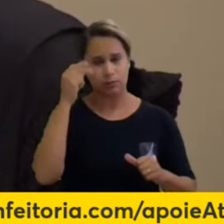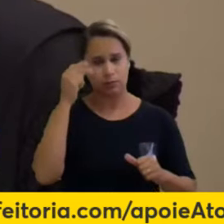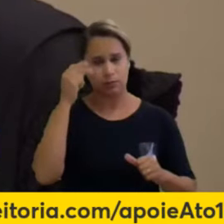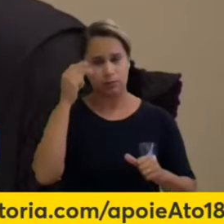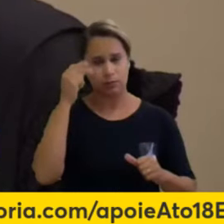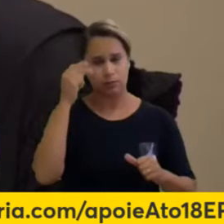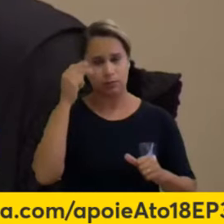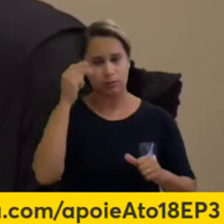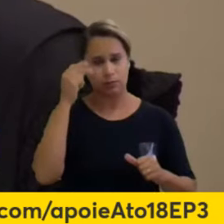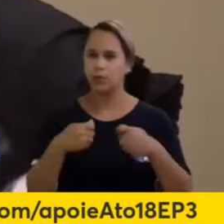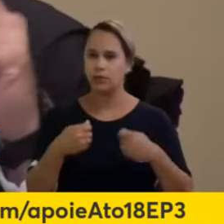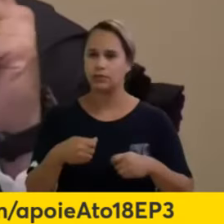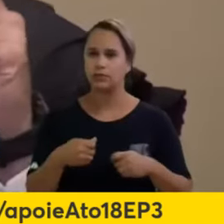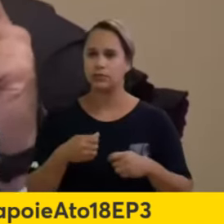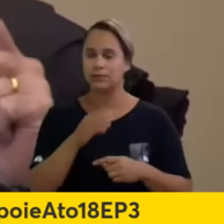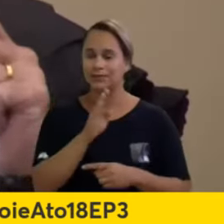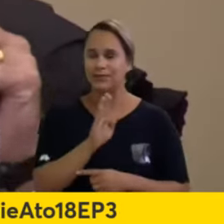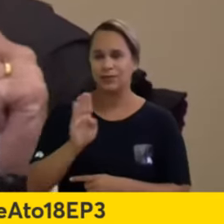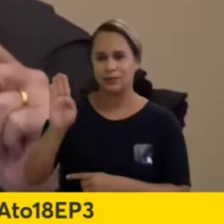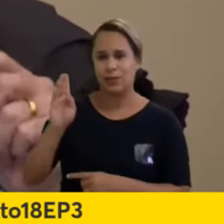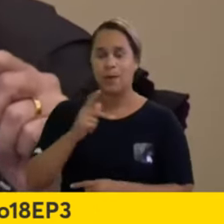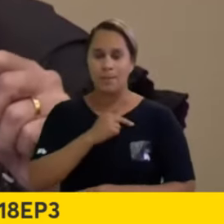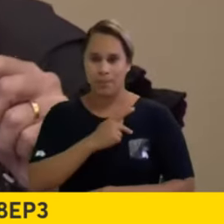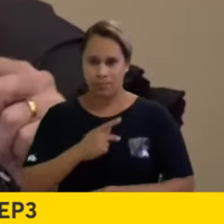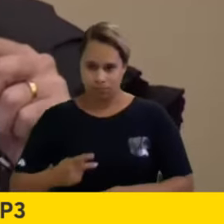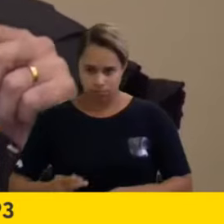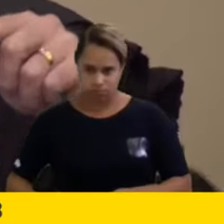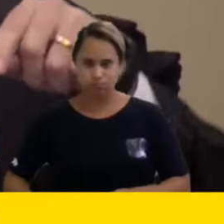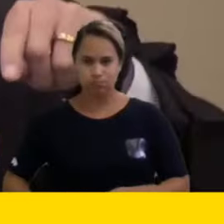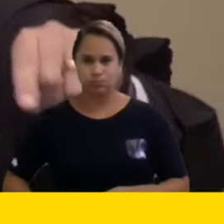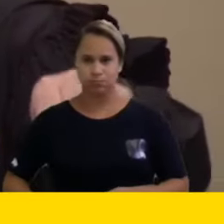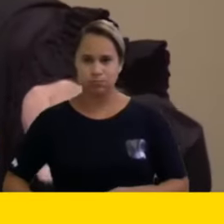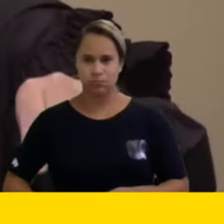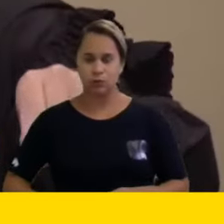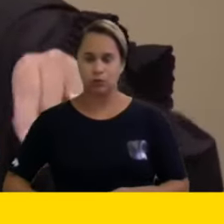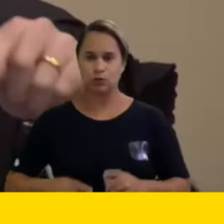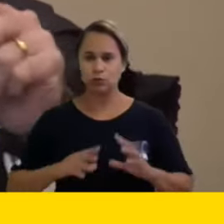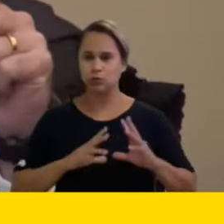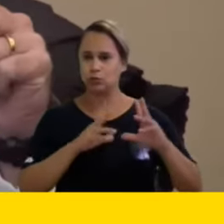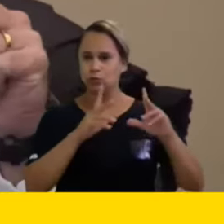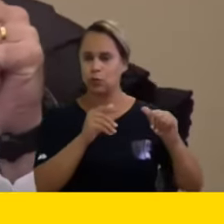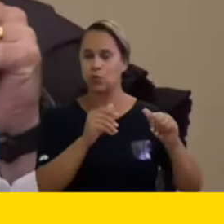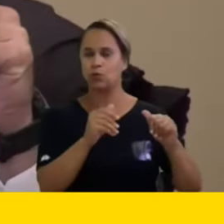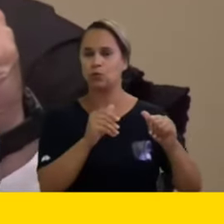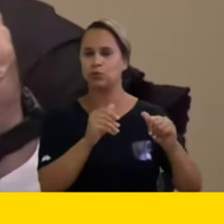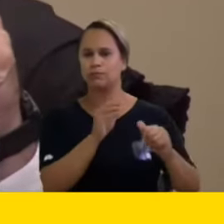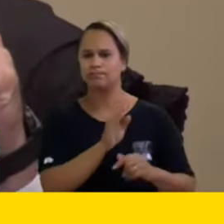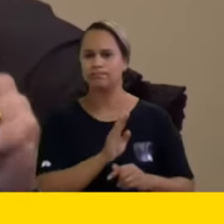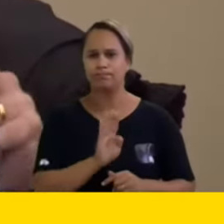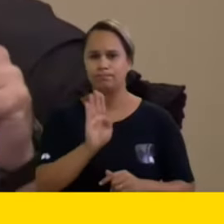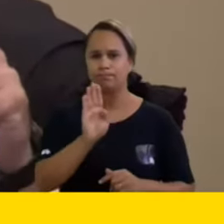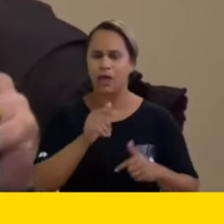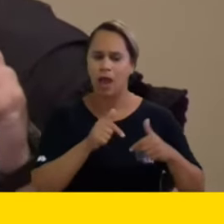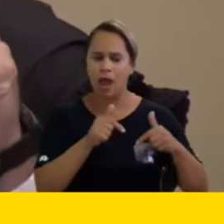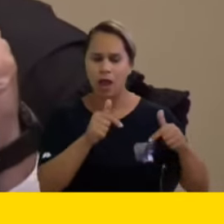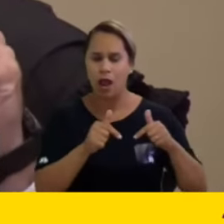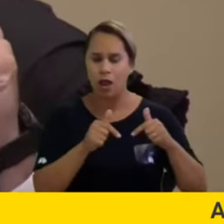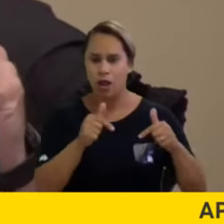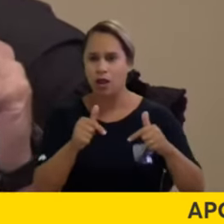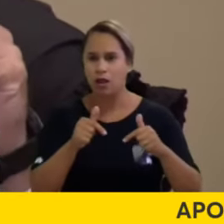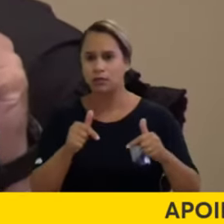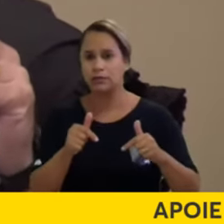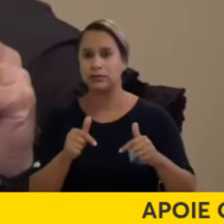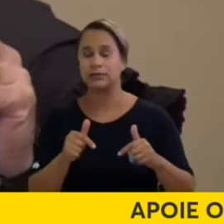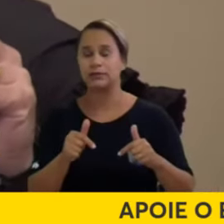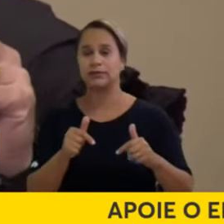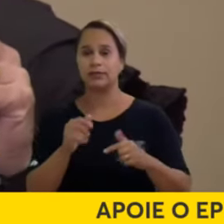da pré-candidatura presidencial todos os atos e despesas fosem feitos na candidatura final sob pena de indiscutível restrição não